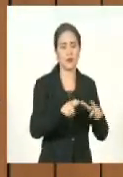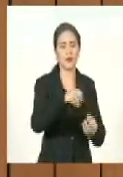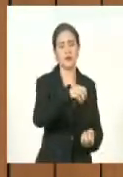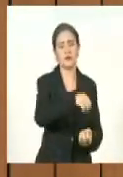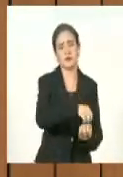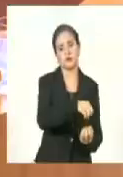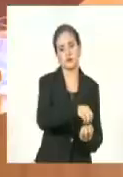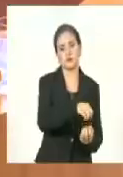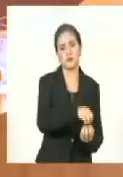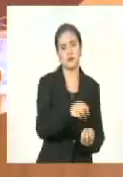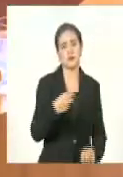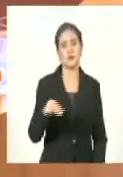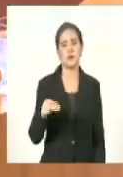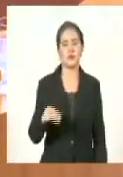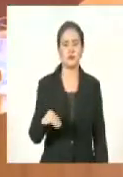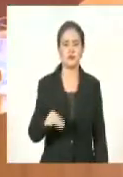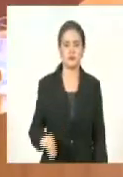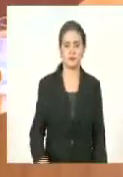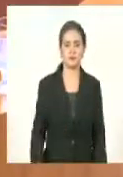Maranhão.